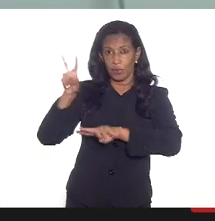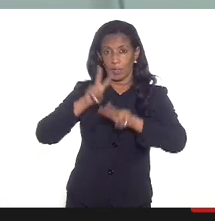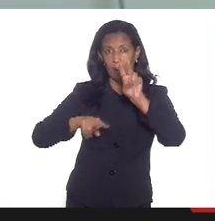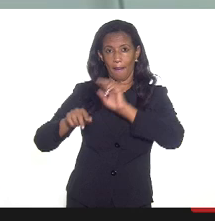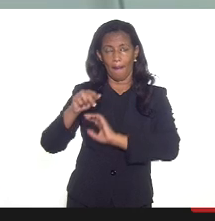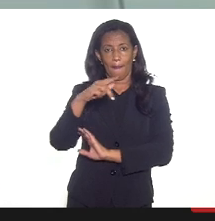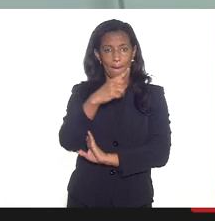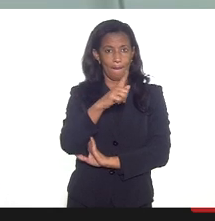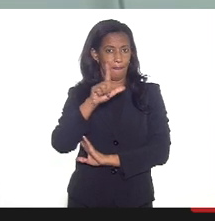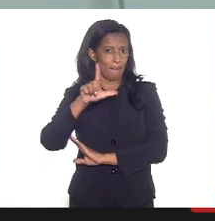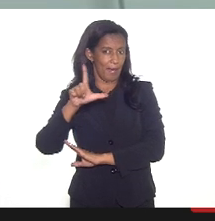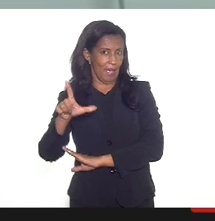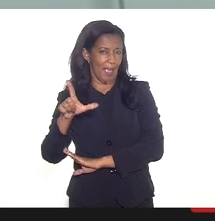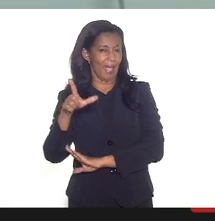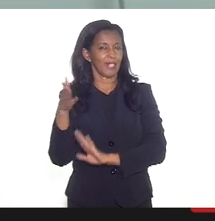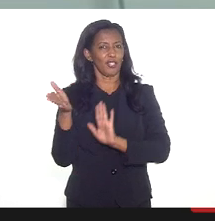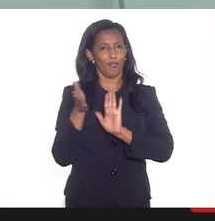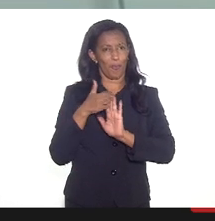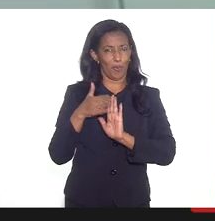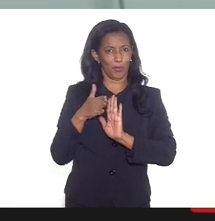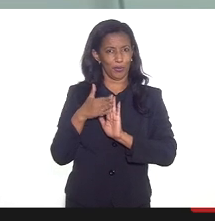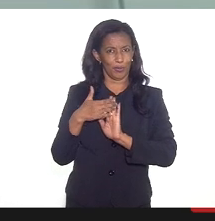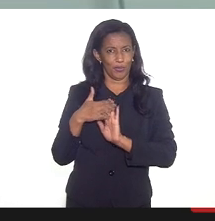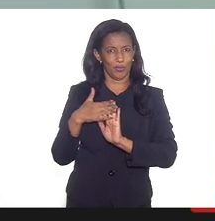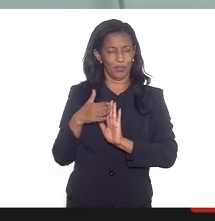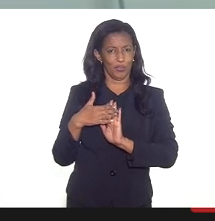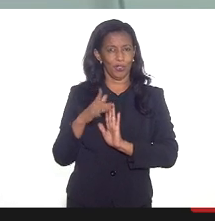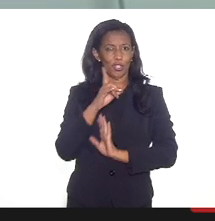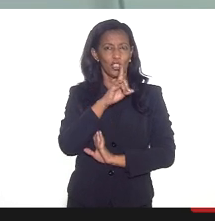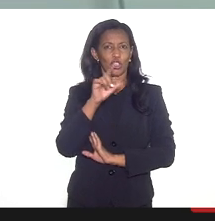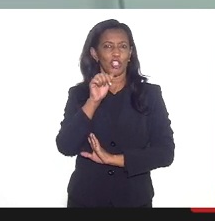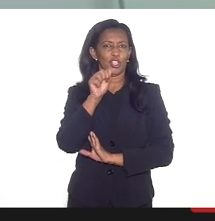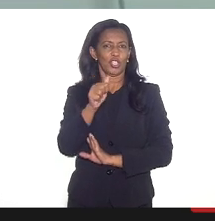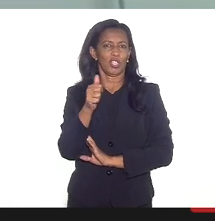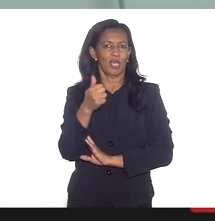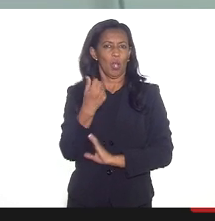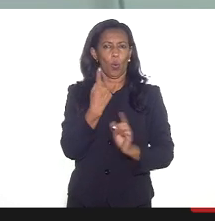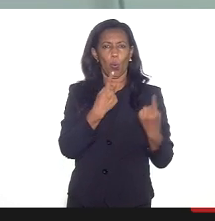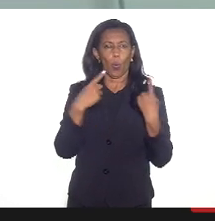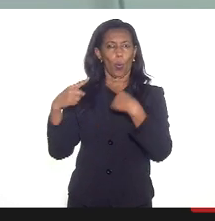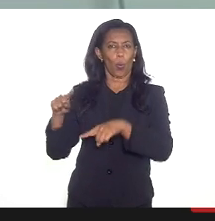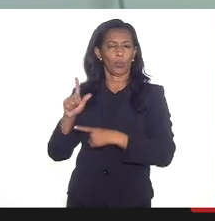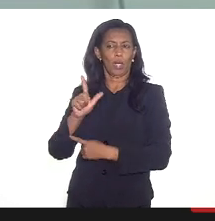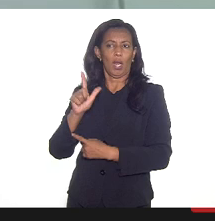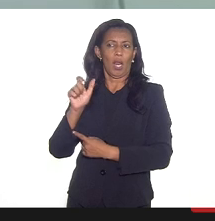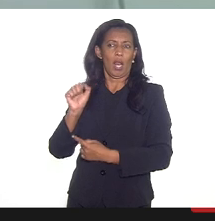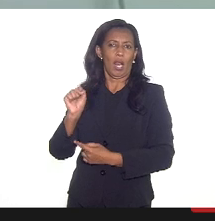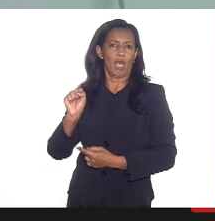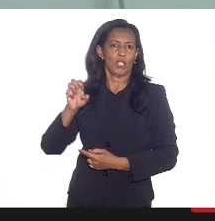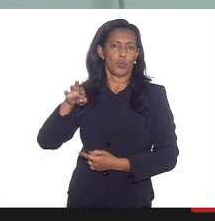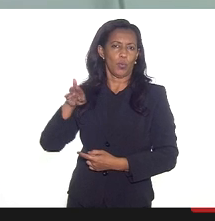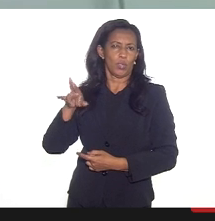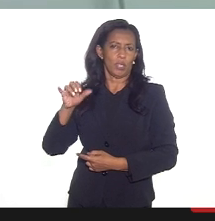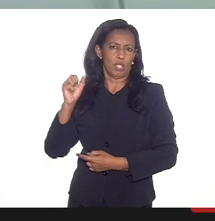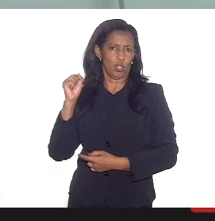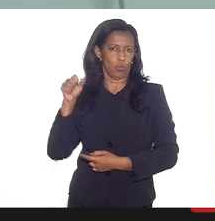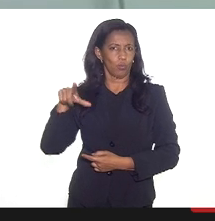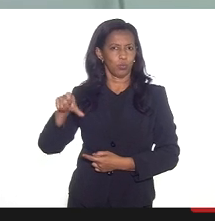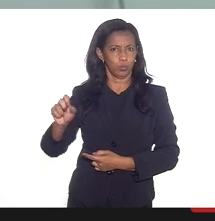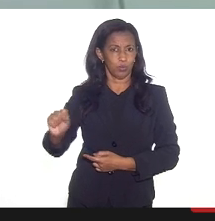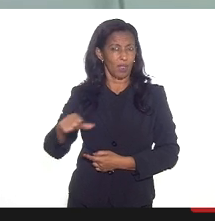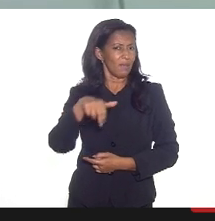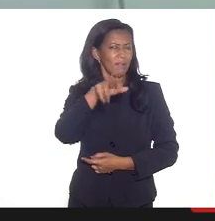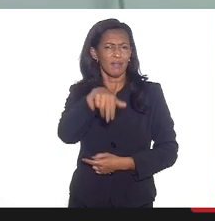PL, que acabou de ser protocolado, que é o PL do Dia do Lesbocídio, de enfrentamento ao lesbocídio no estado do Rio de Janeiro. Quem